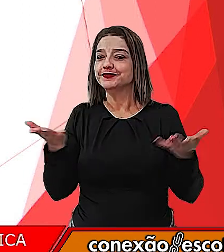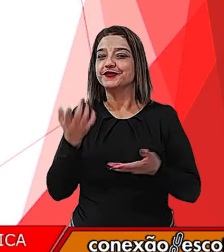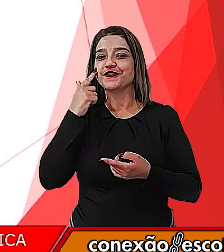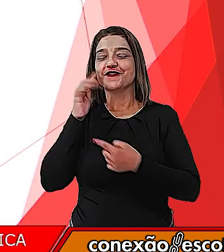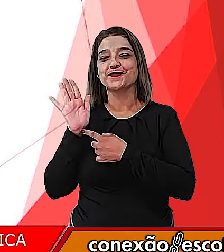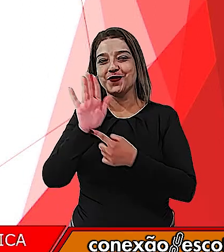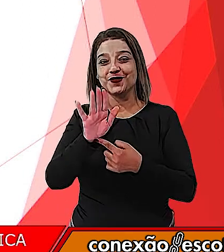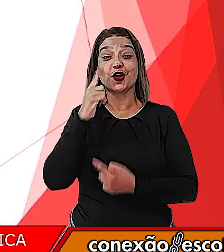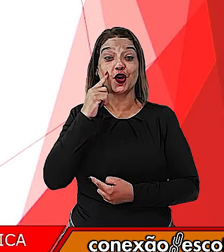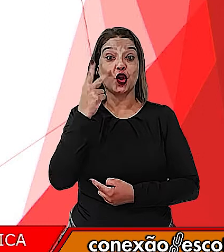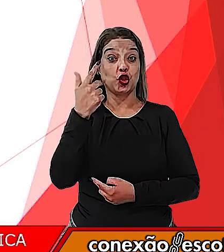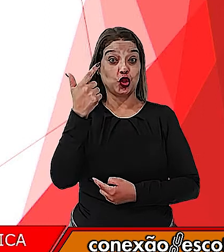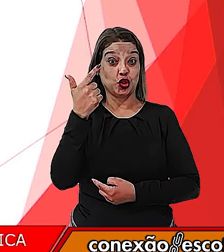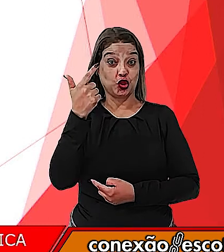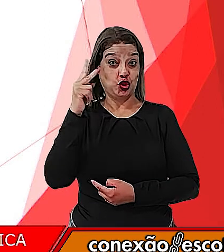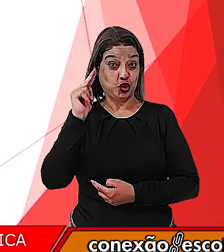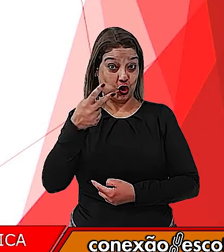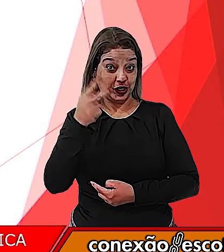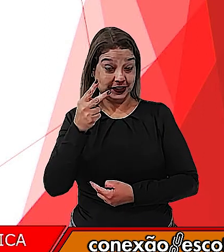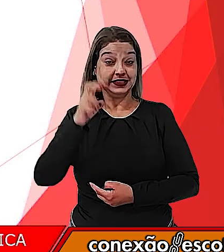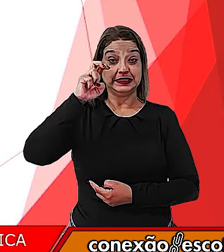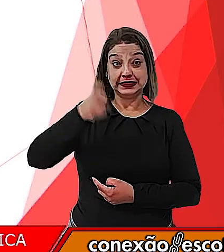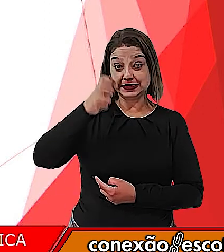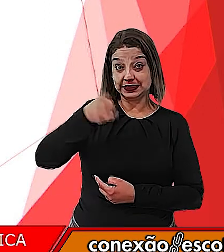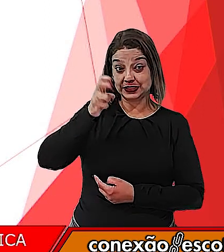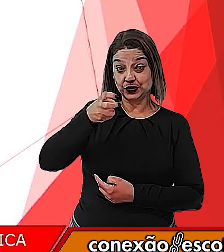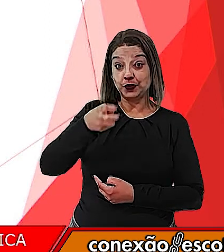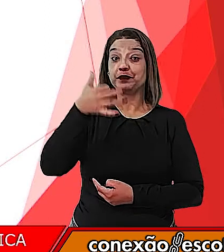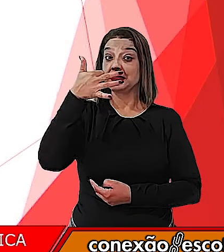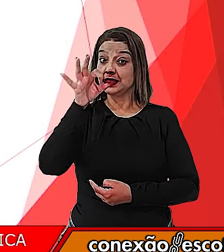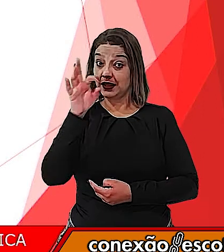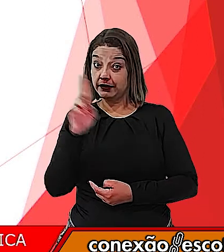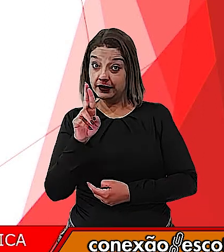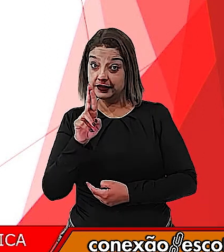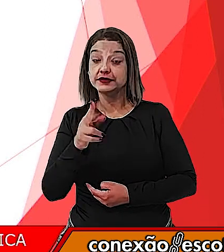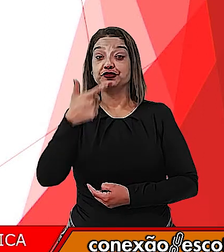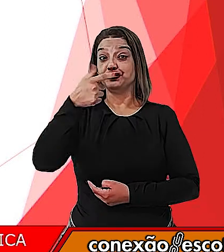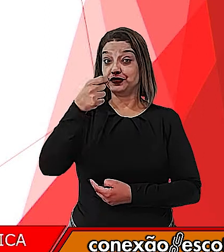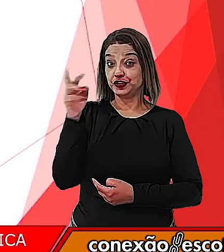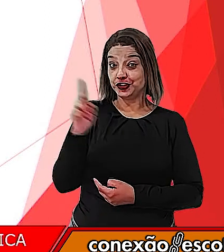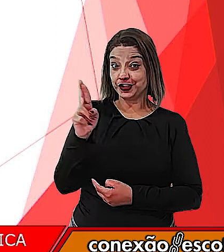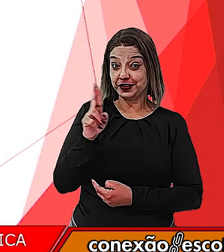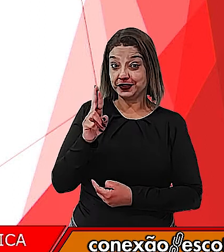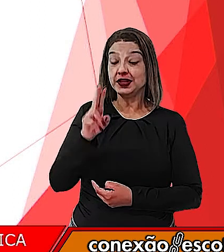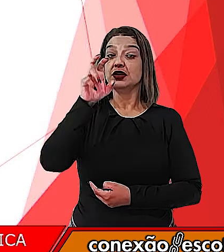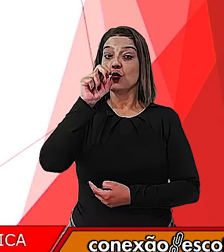lá. R$2, R$5, R$10,